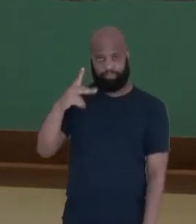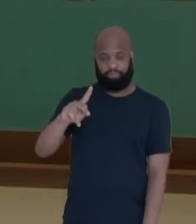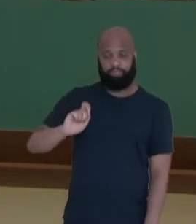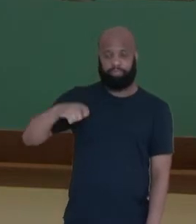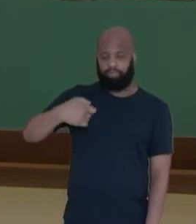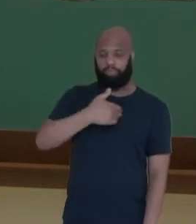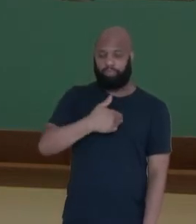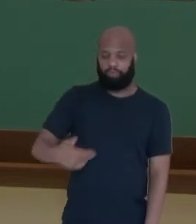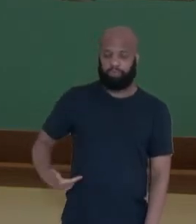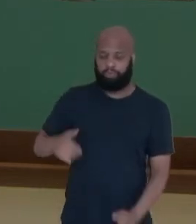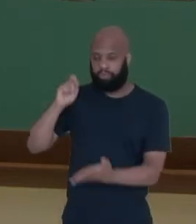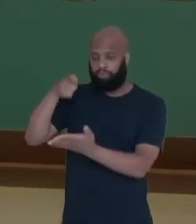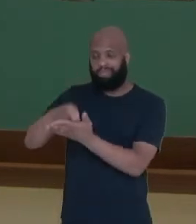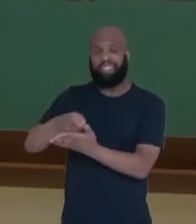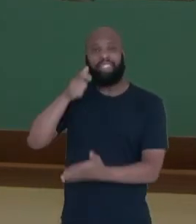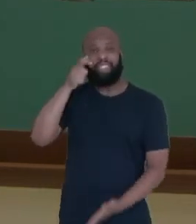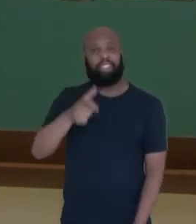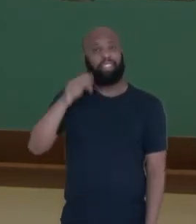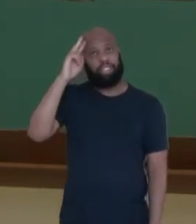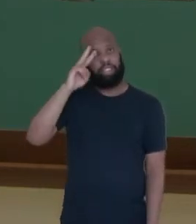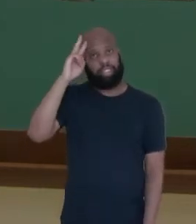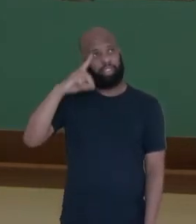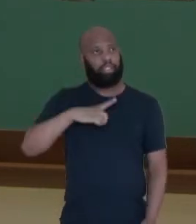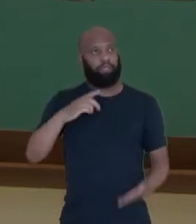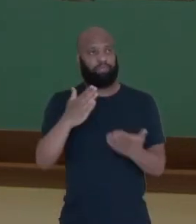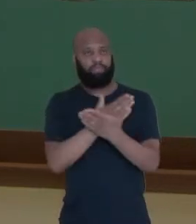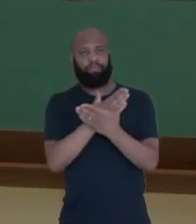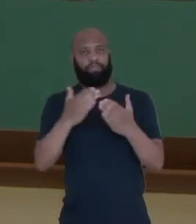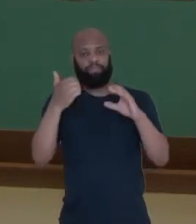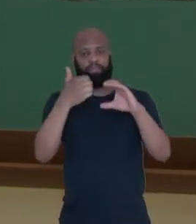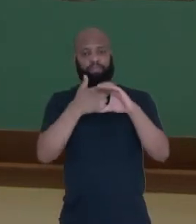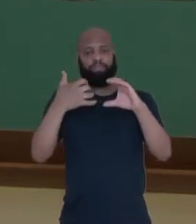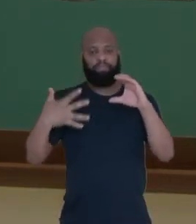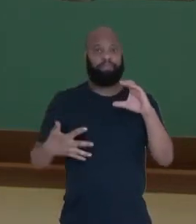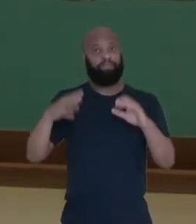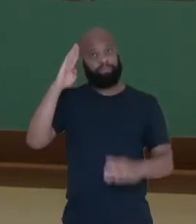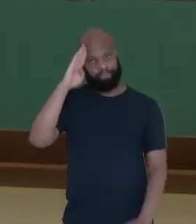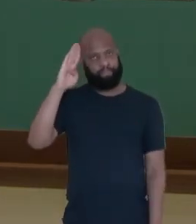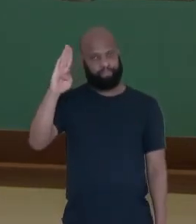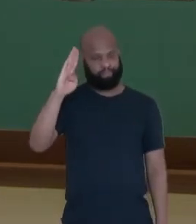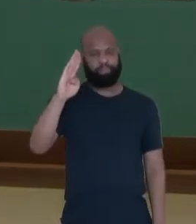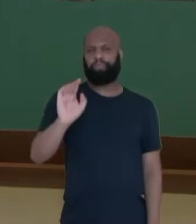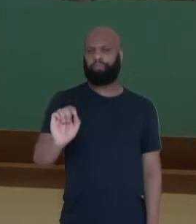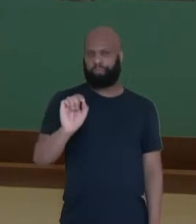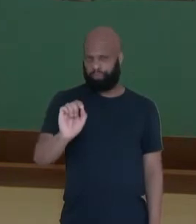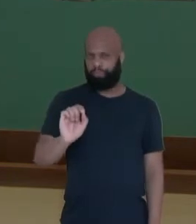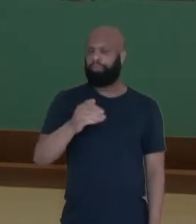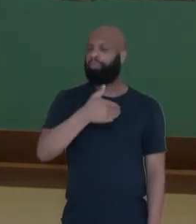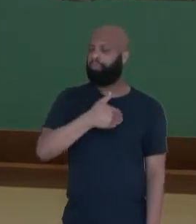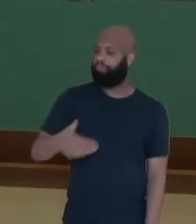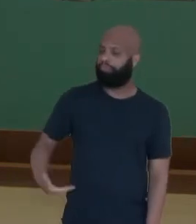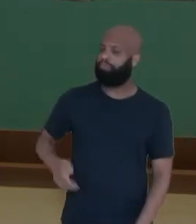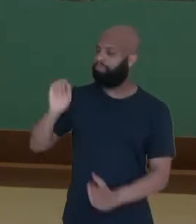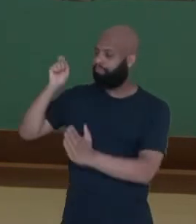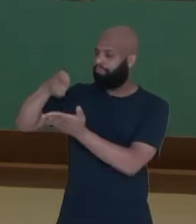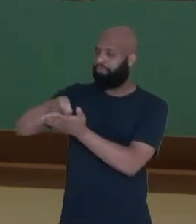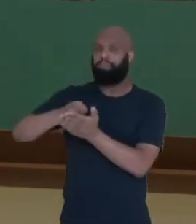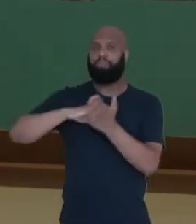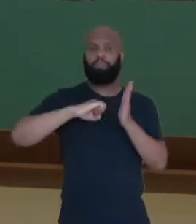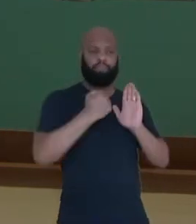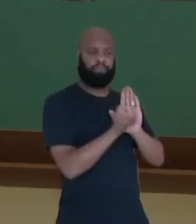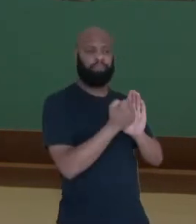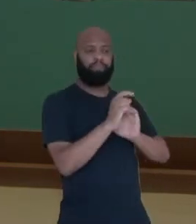é interessante relembrar algumas das suas principais características. O totalitarismo é marcado